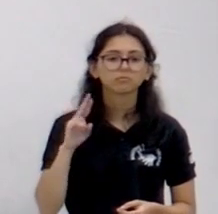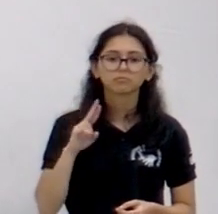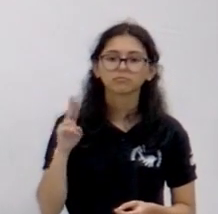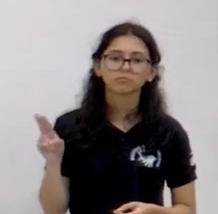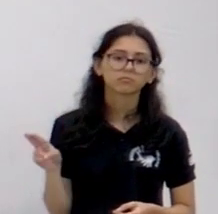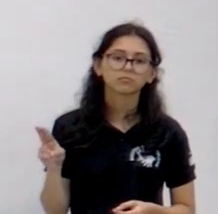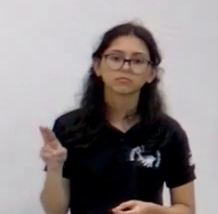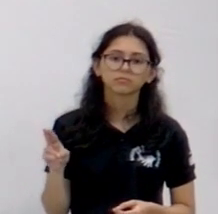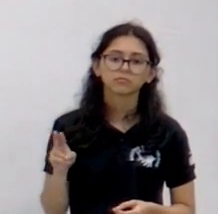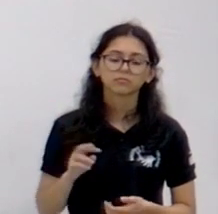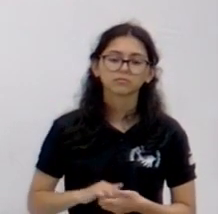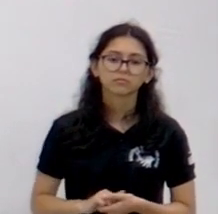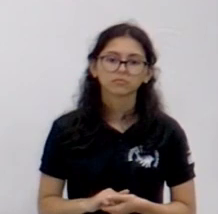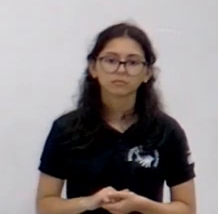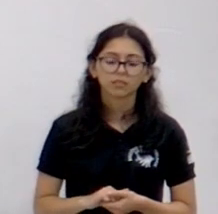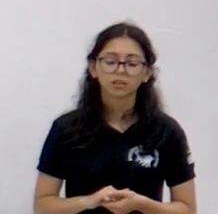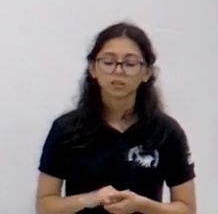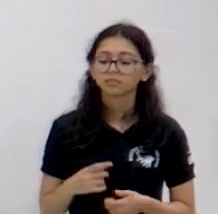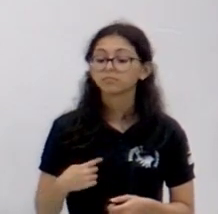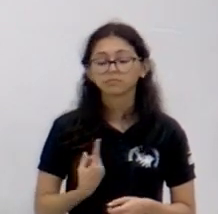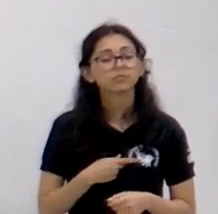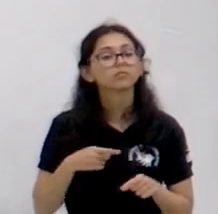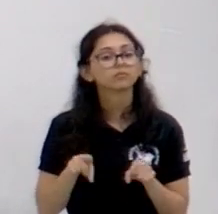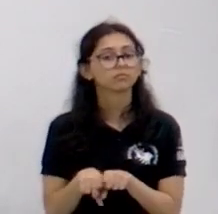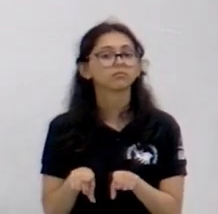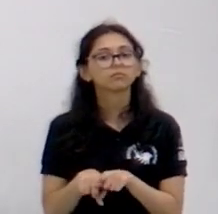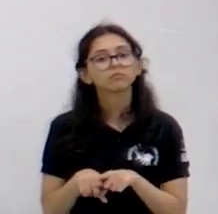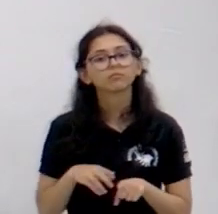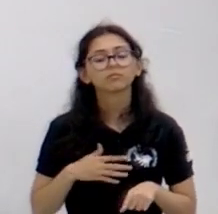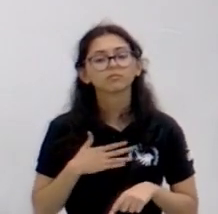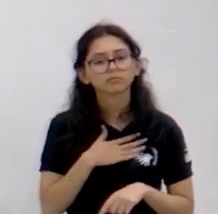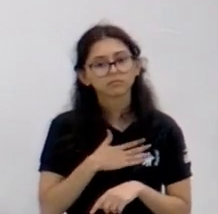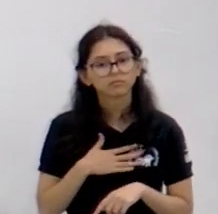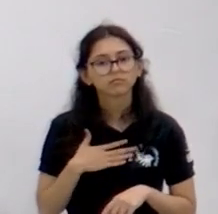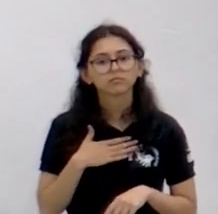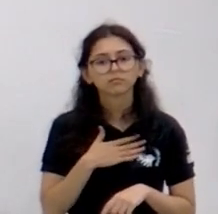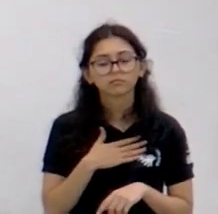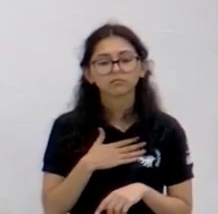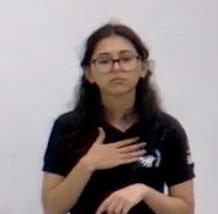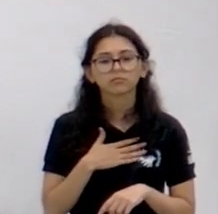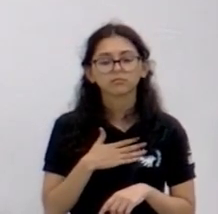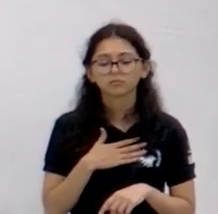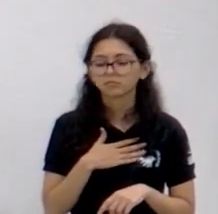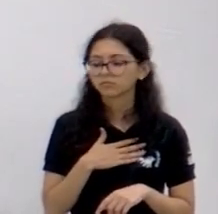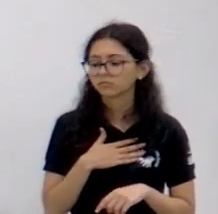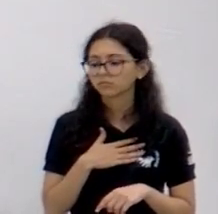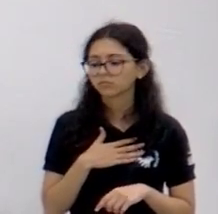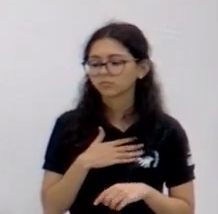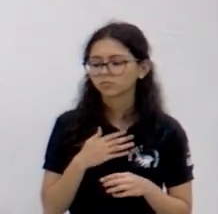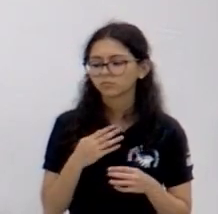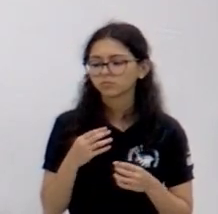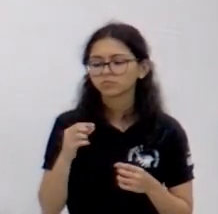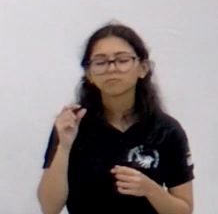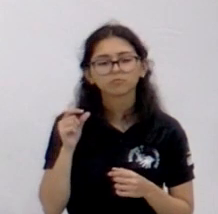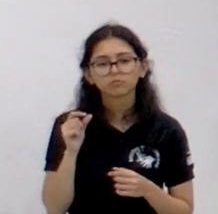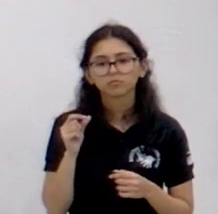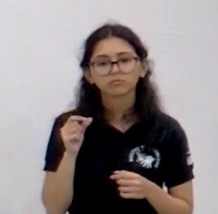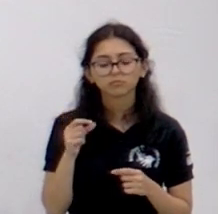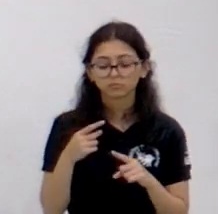E quantas vezes nos sentimos assim, limitados, porque olhamos para nós mesmos e não encontramos